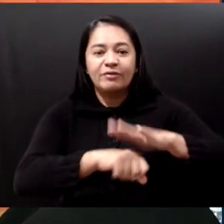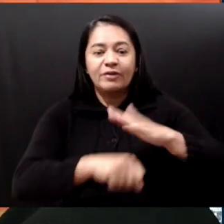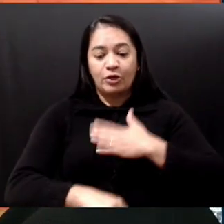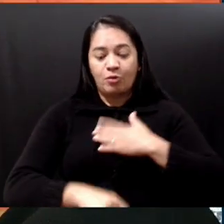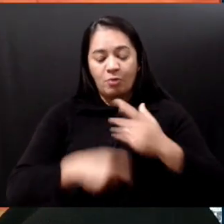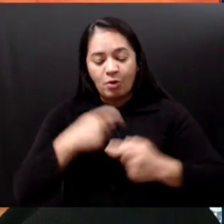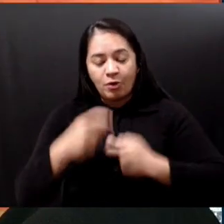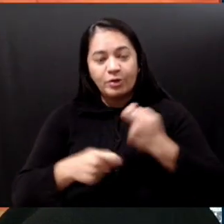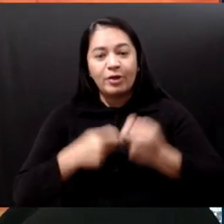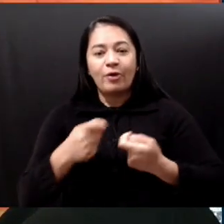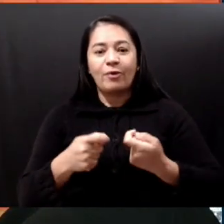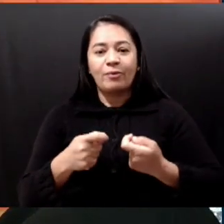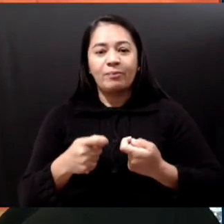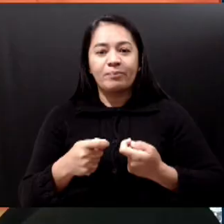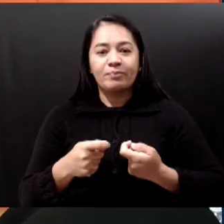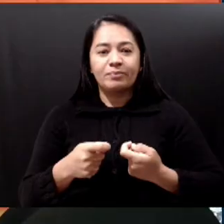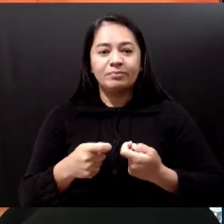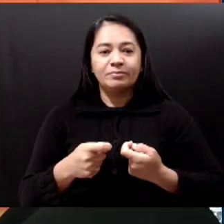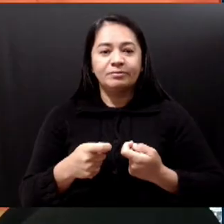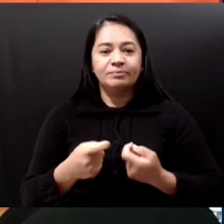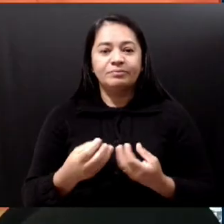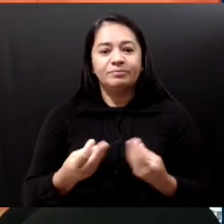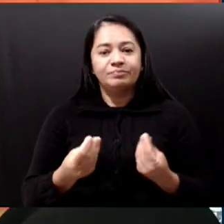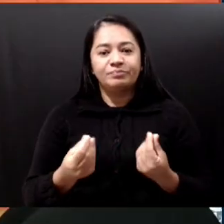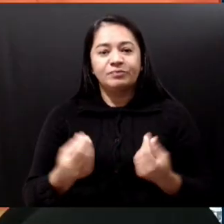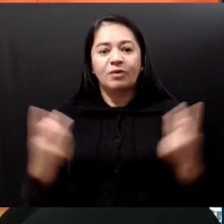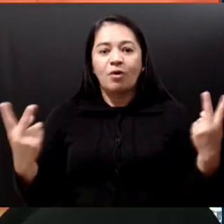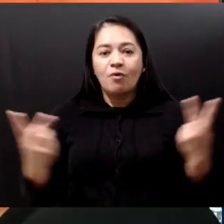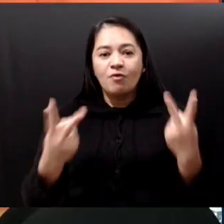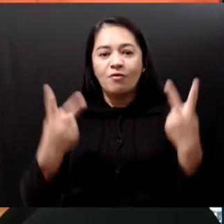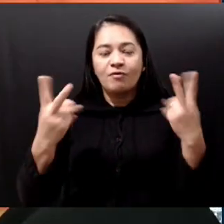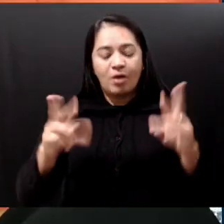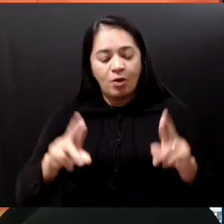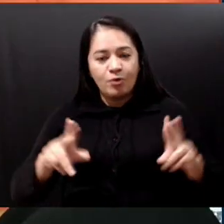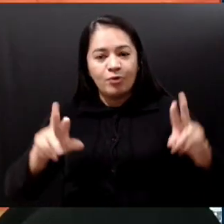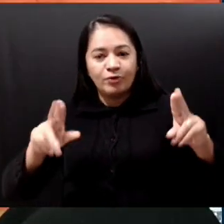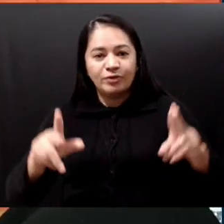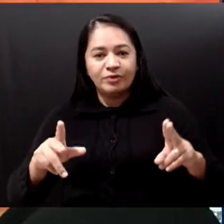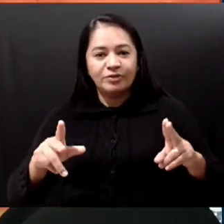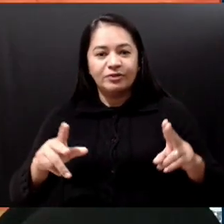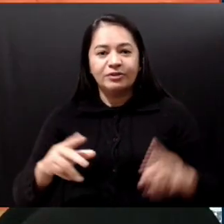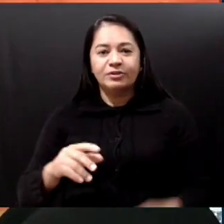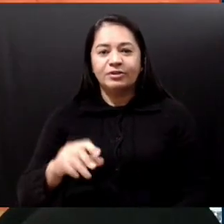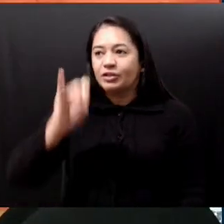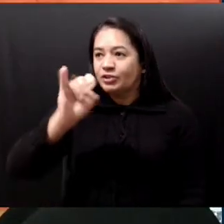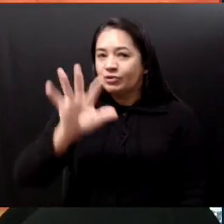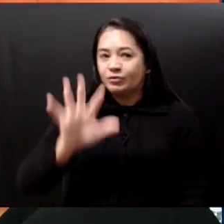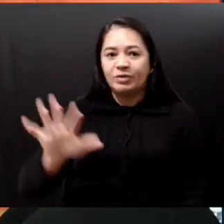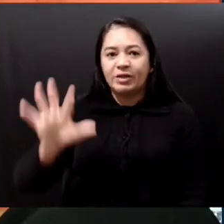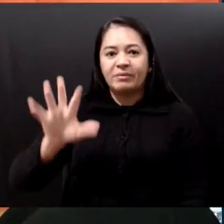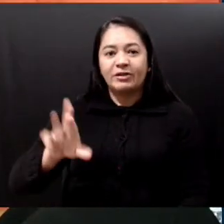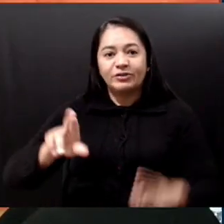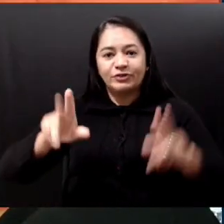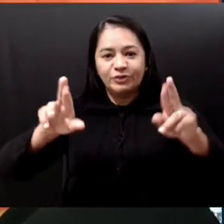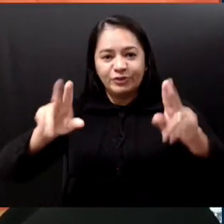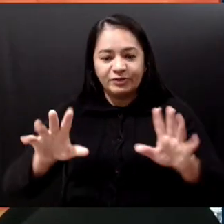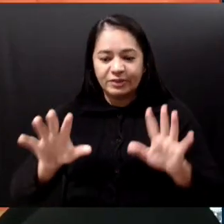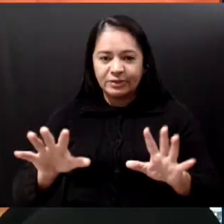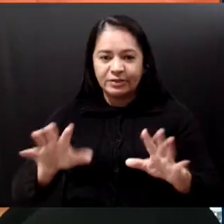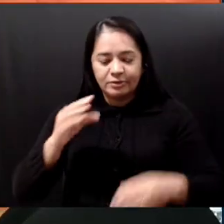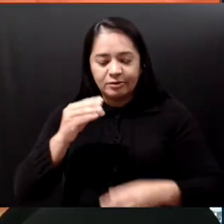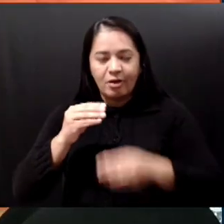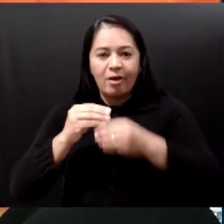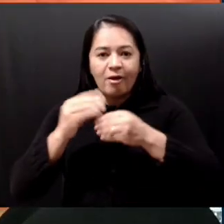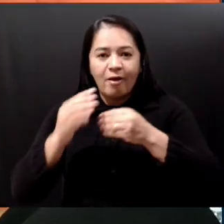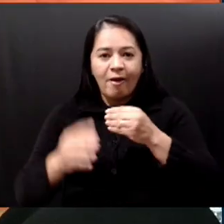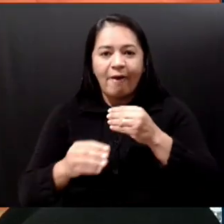eh, tenha um valor diferente, né, tenha uma Uhum. imagem diferente. E isso agrega valor, credibilidade, uma